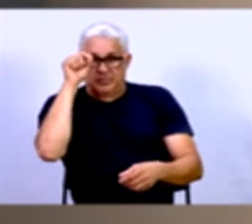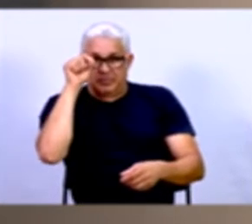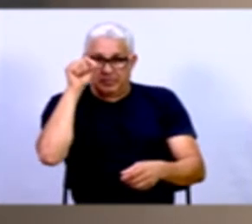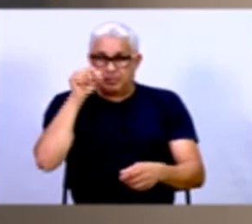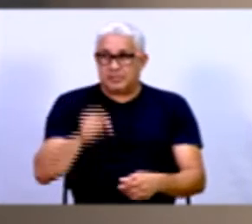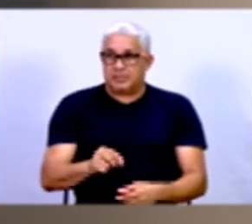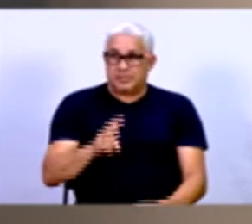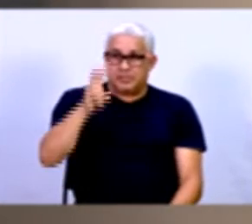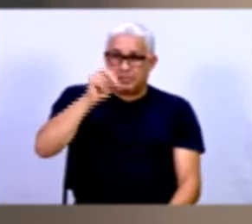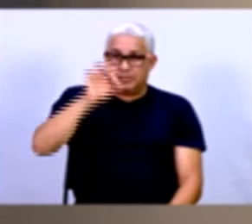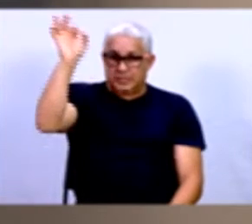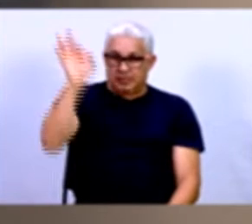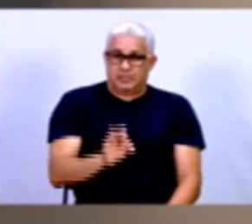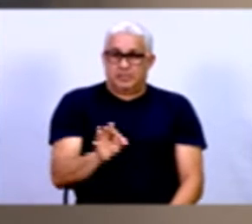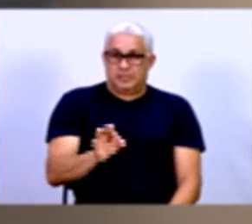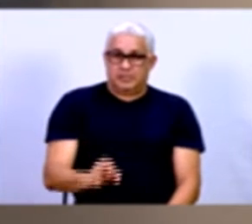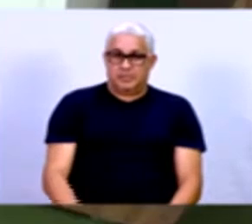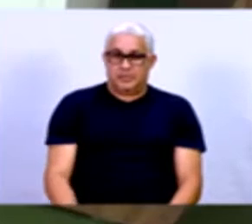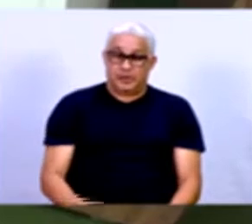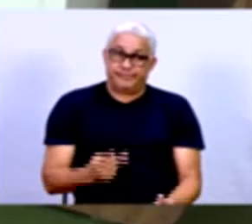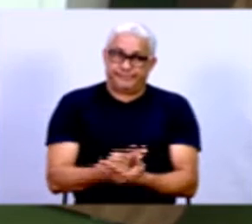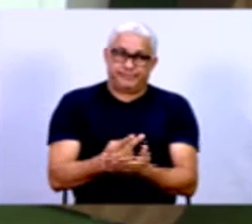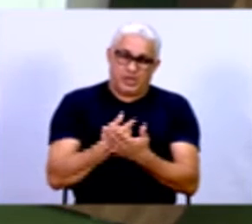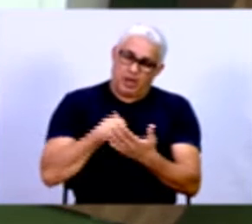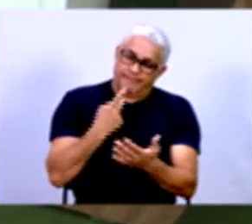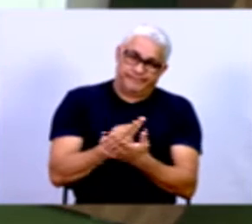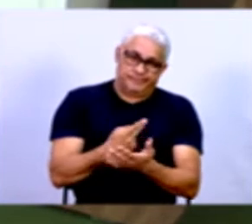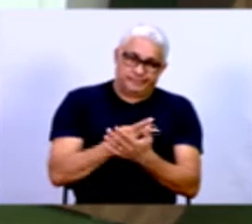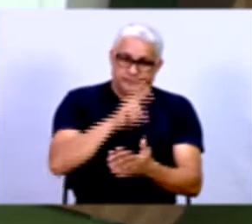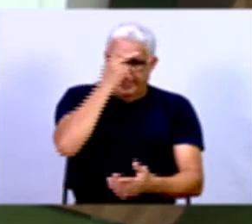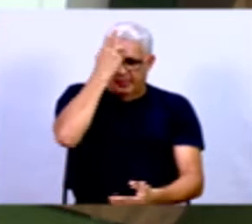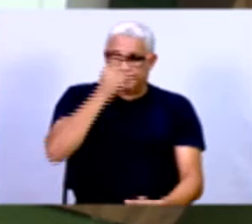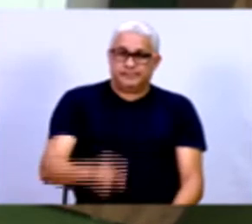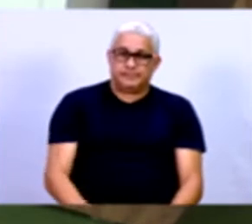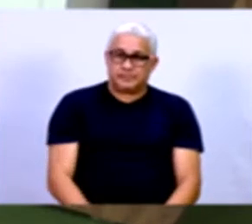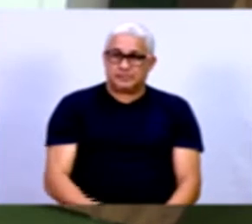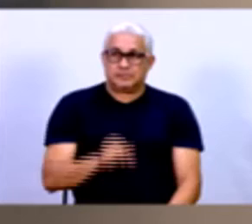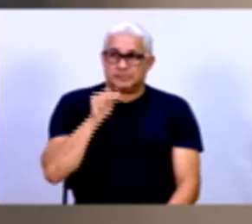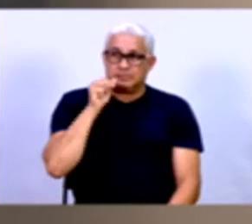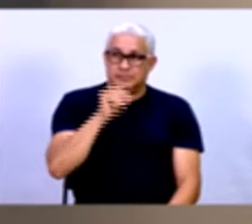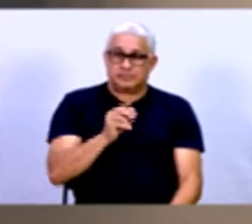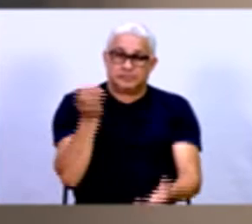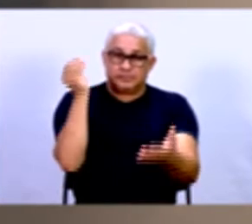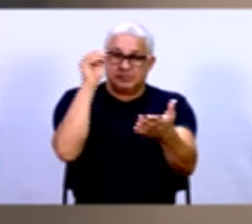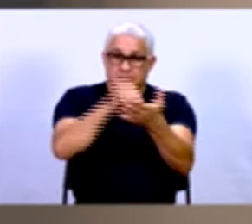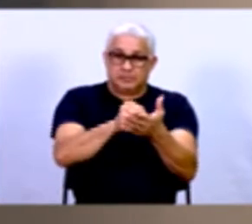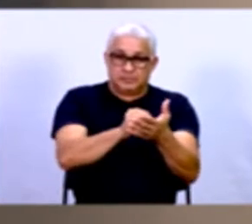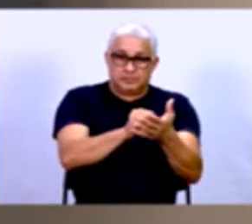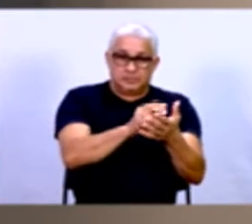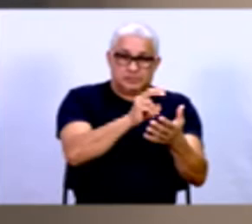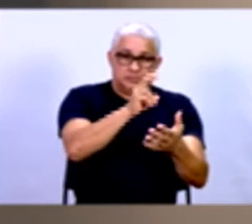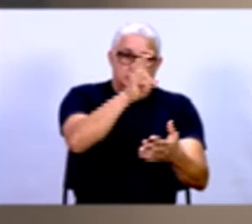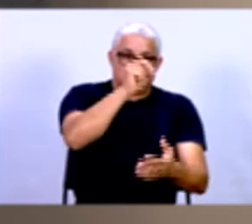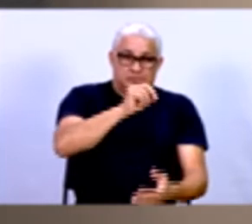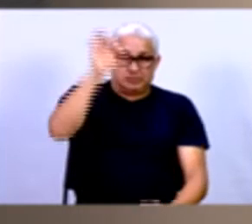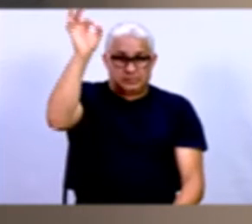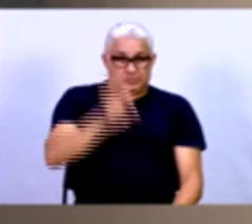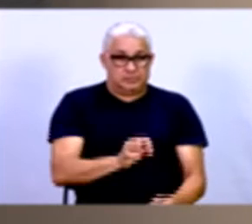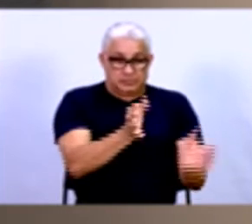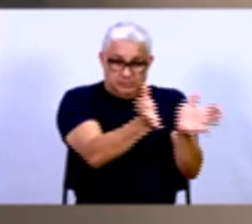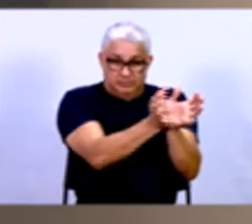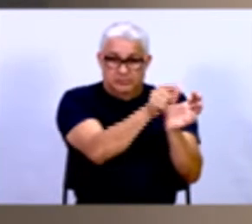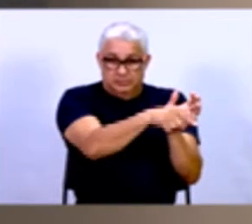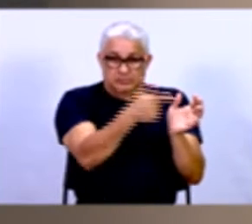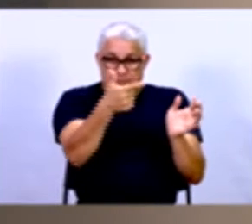50% eu falei, né? Vou fazer conta errada aqui, né? Então, se a gente colocou que vai pegar 50% da turma, então a gente vai